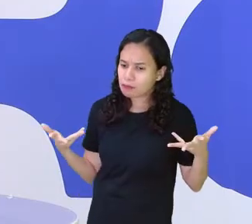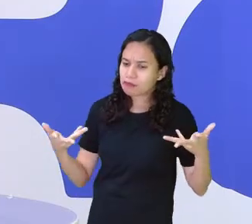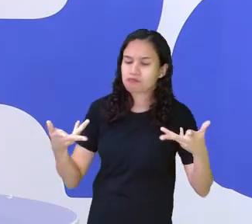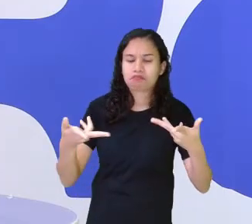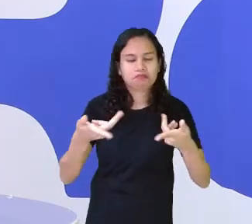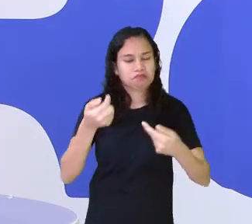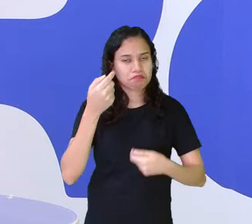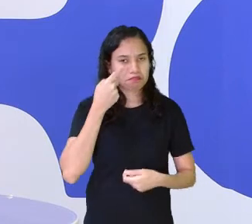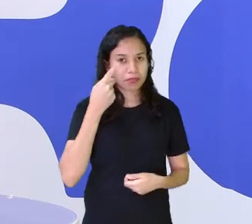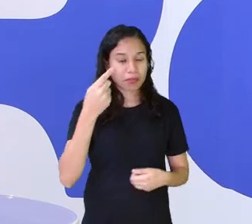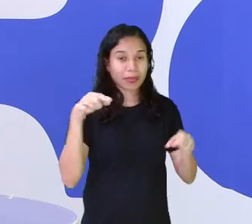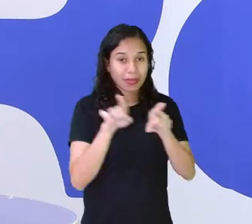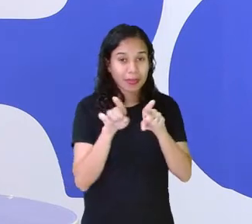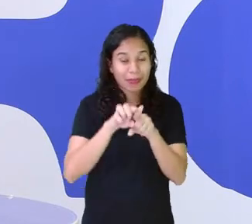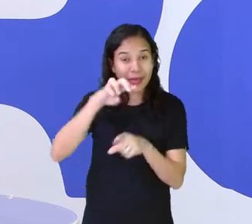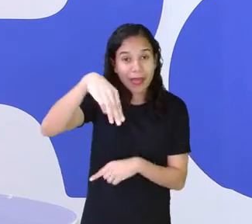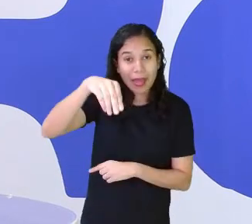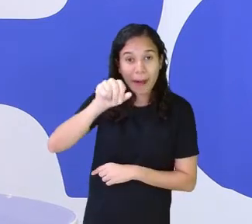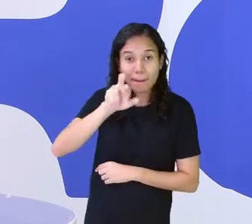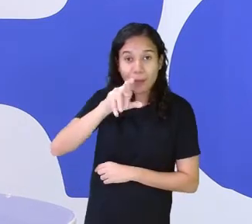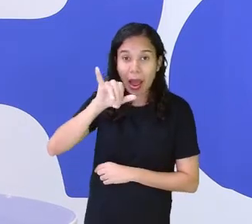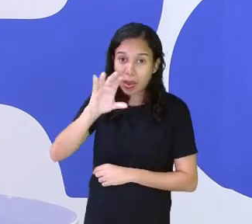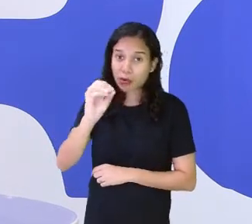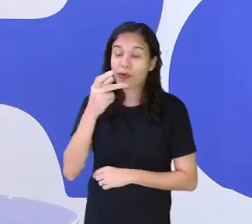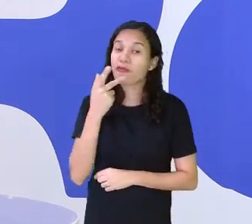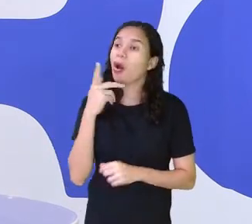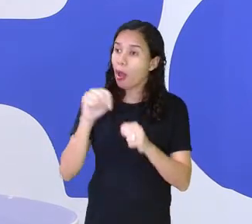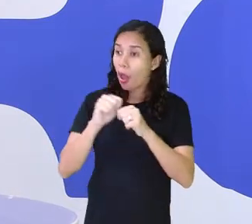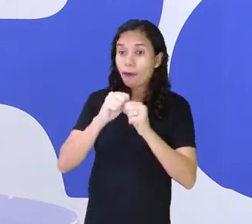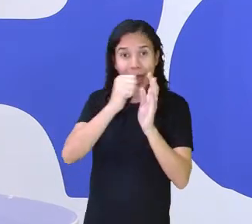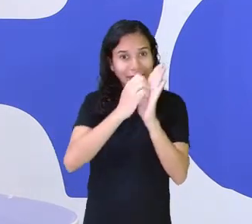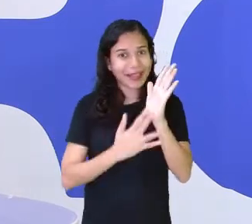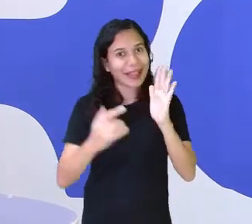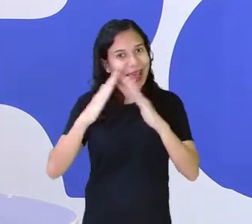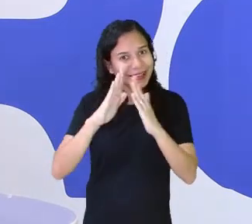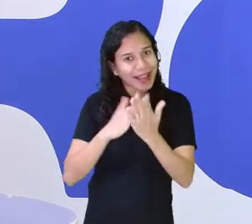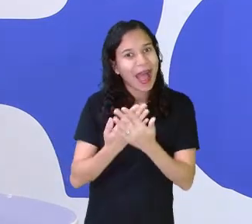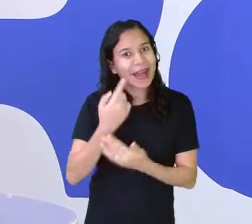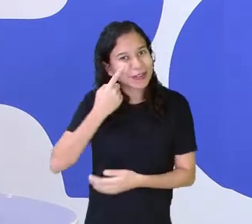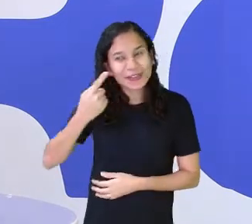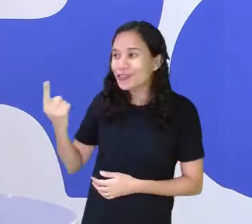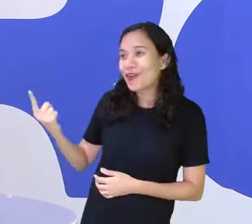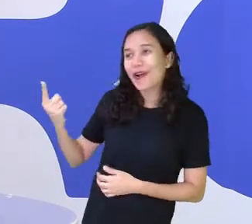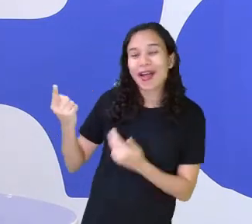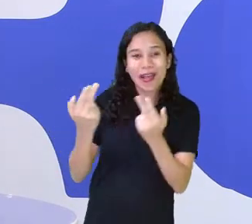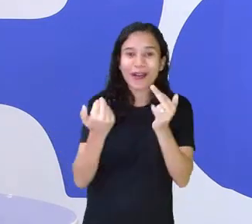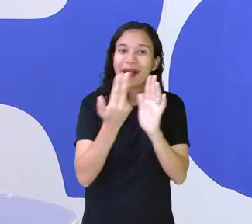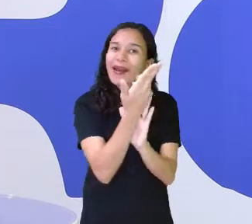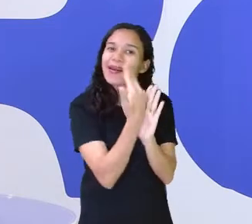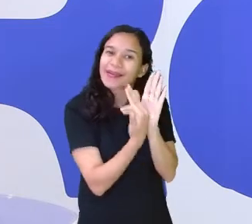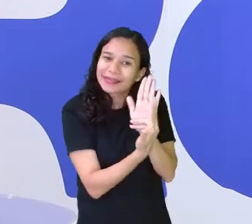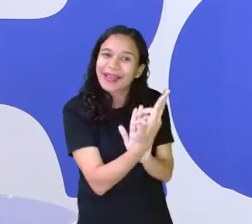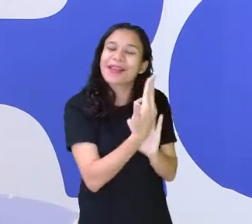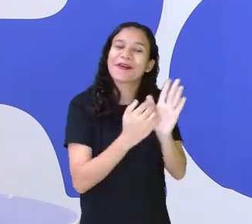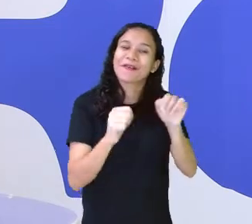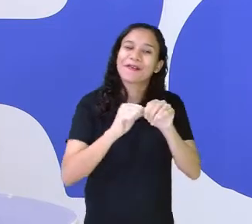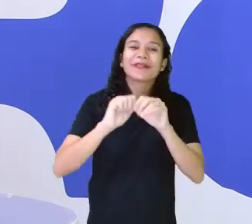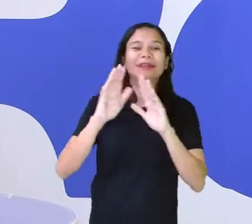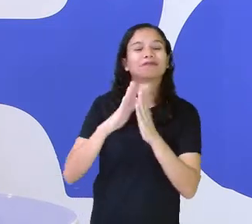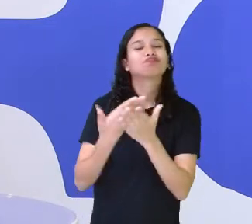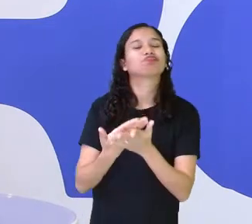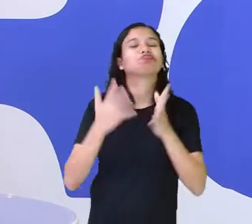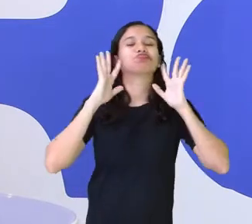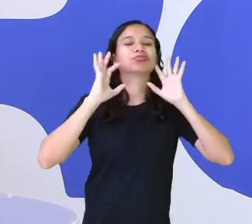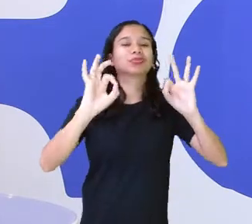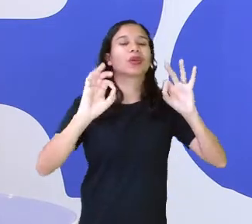maravilhosa. Olha! E o Mário disse que fez esta atividade na escola, que você está Isso. fazendo aí, né, de desenhar. Sim, Ele fez na sim. escola, então